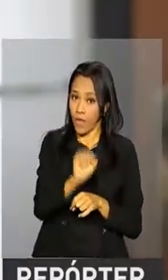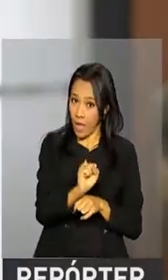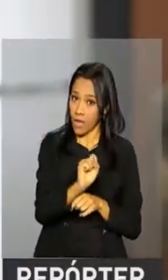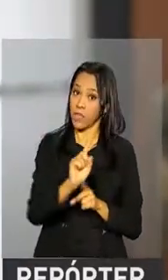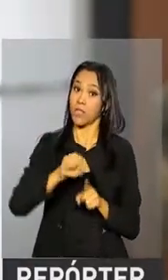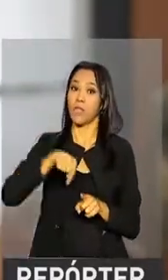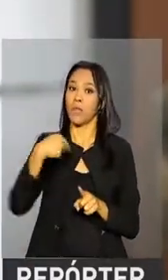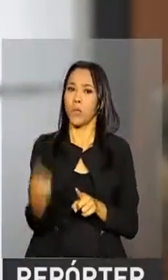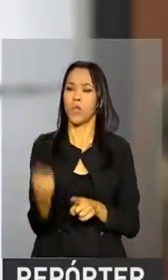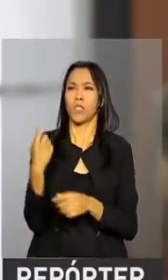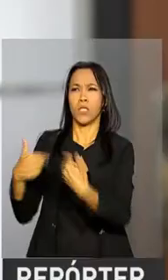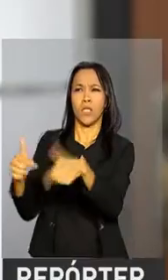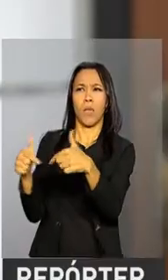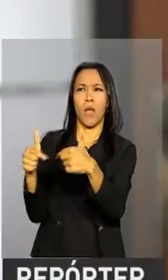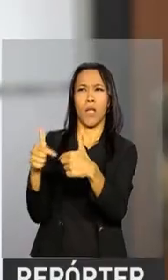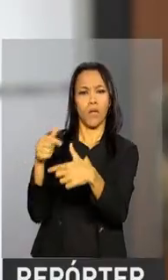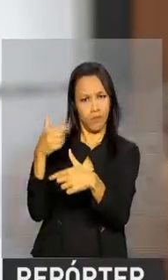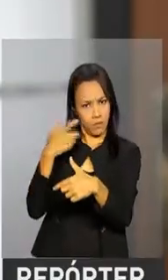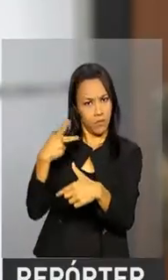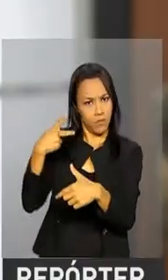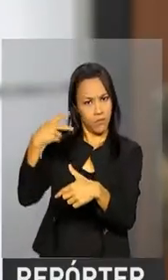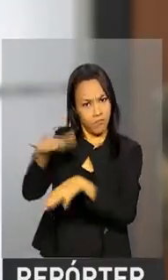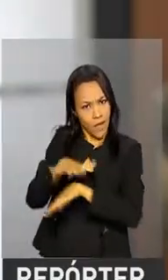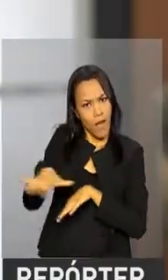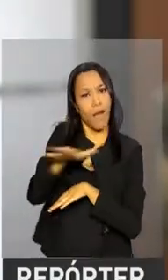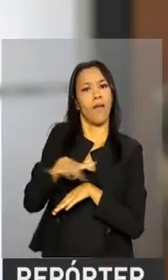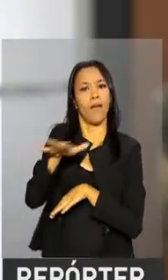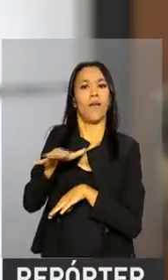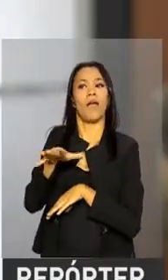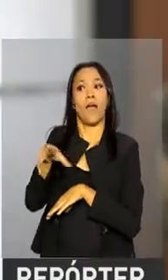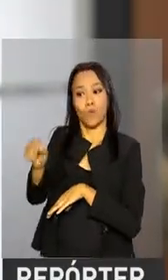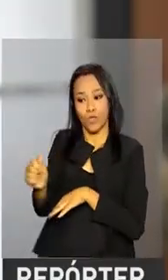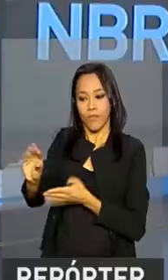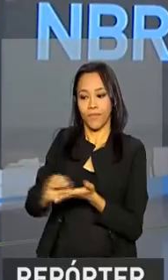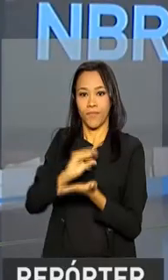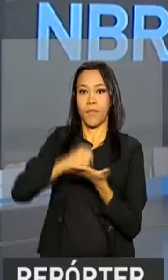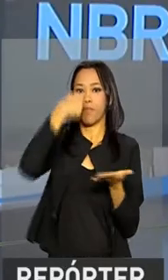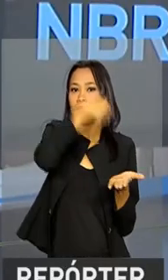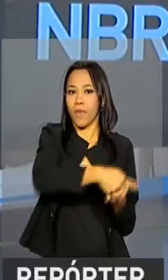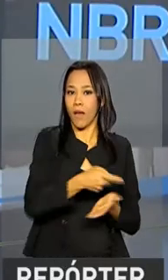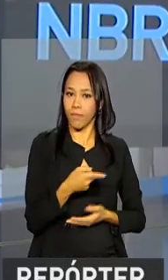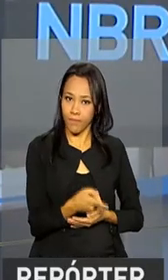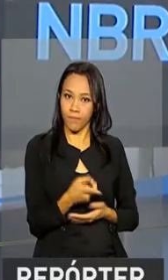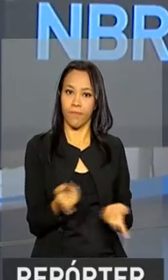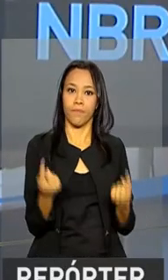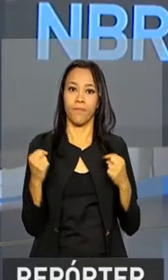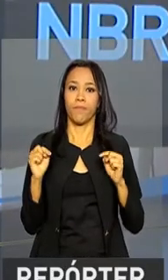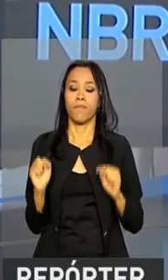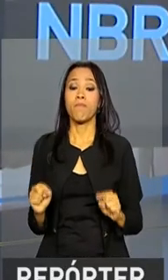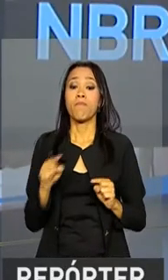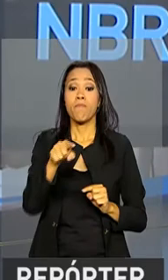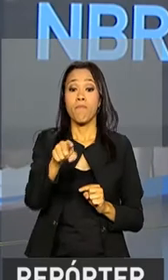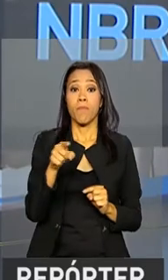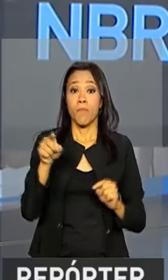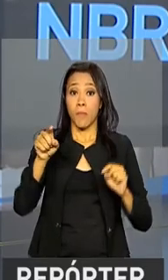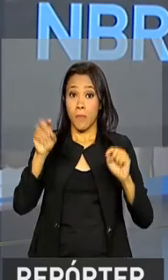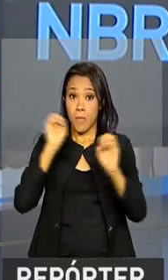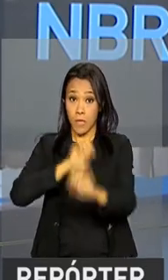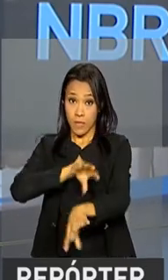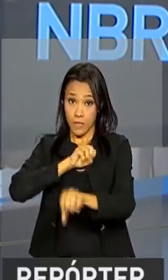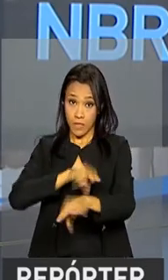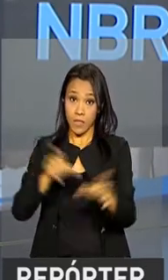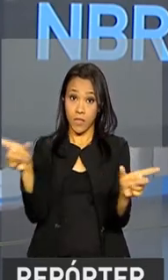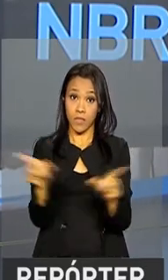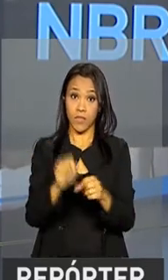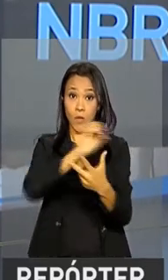condições vai trabalhar na sua área então vai retornar pra você e por falar em educação resultado do enem